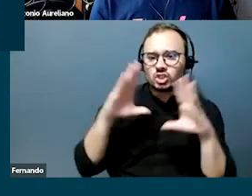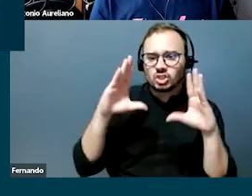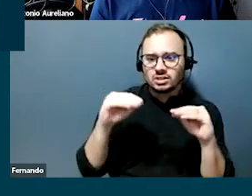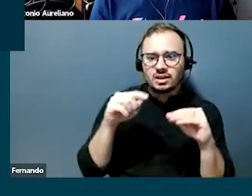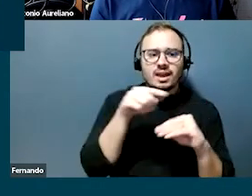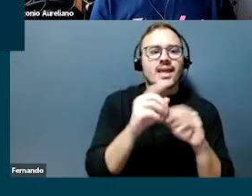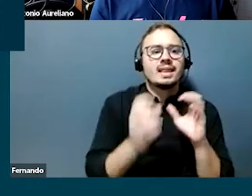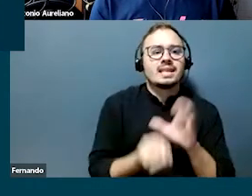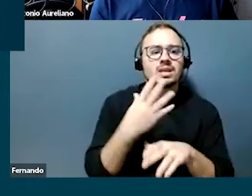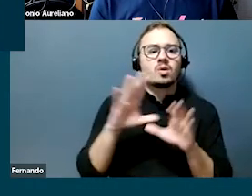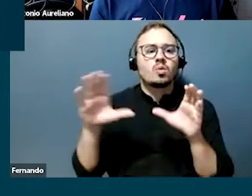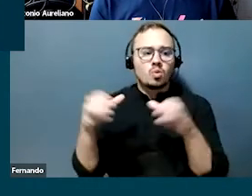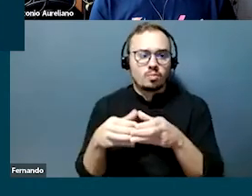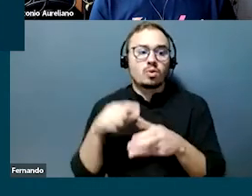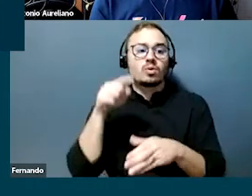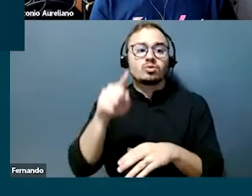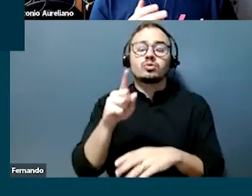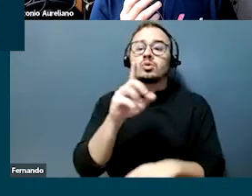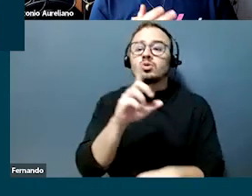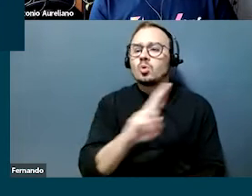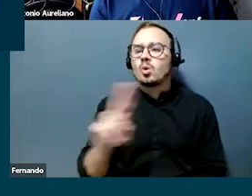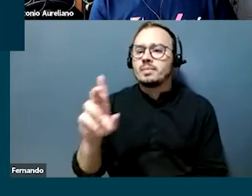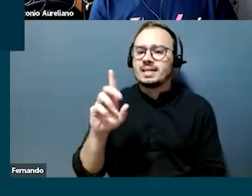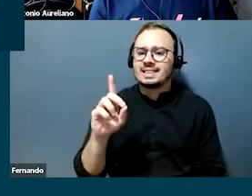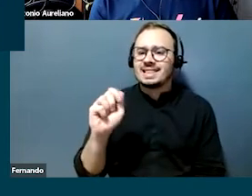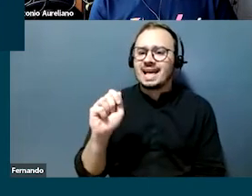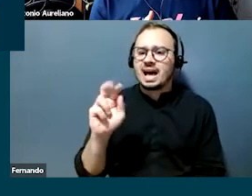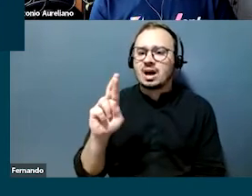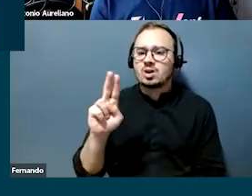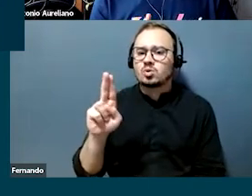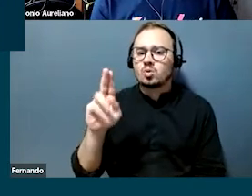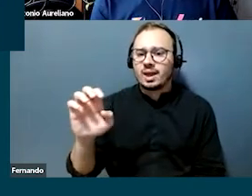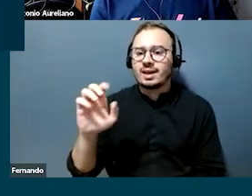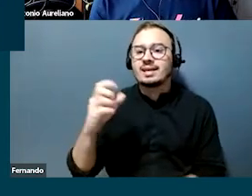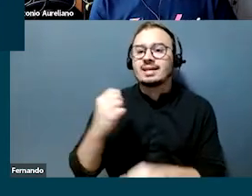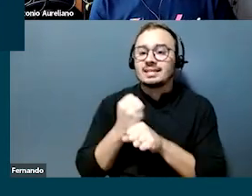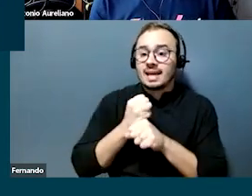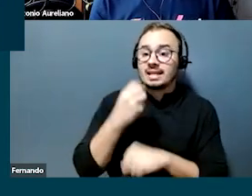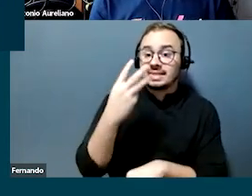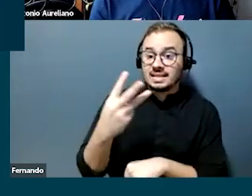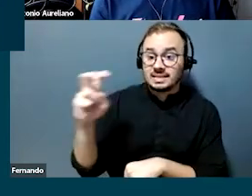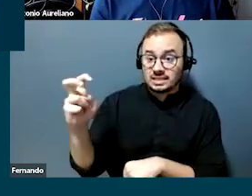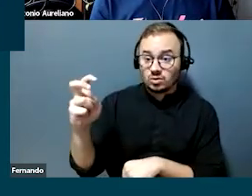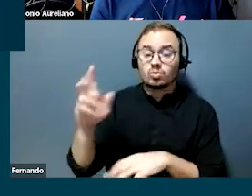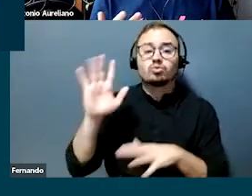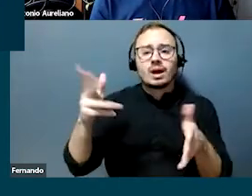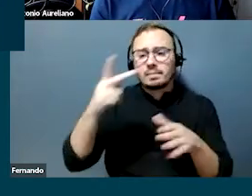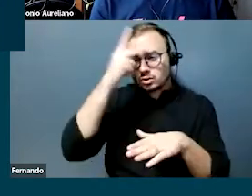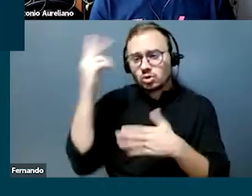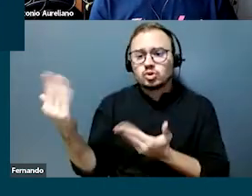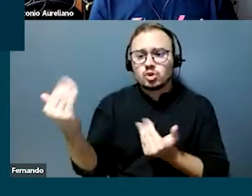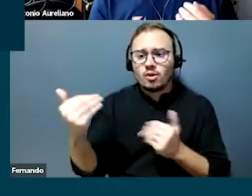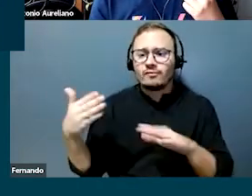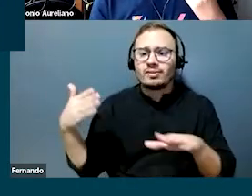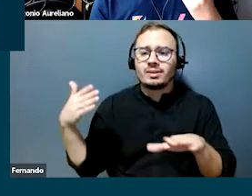em 1988. E o Daruê ele já tem 35 anos, tem dança, capoeira e percussão, e já passaram 1.300